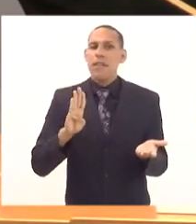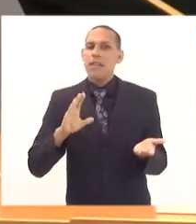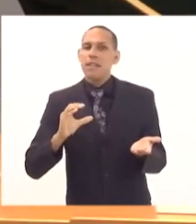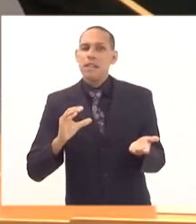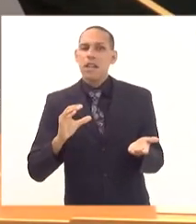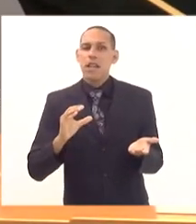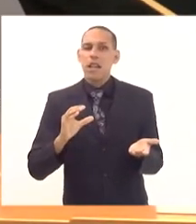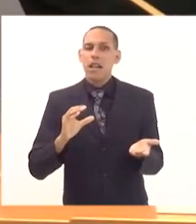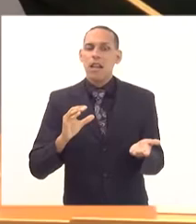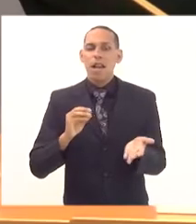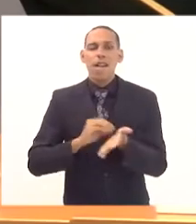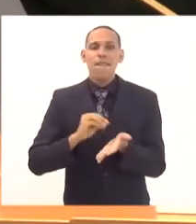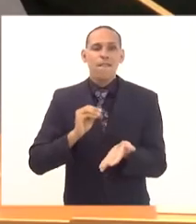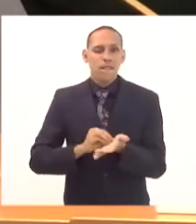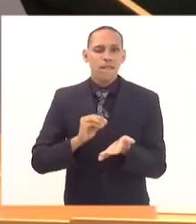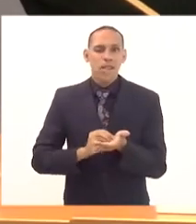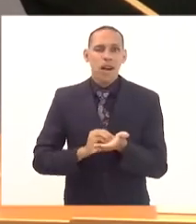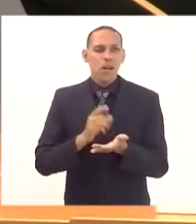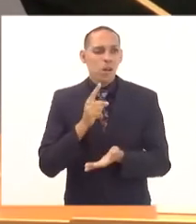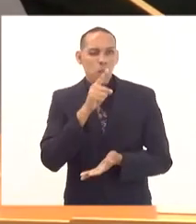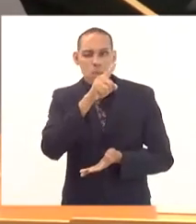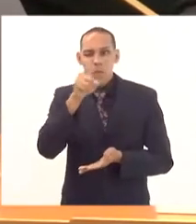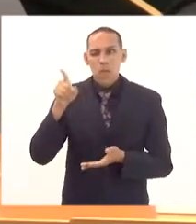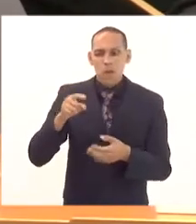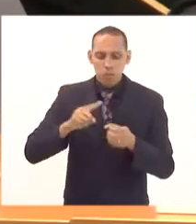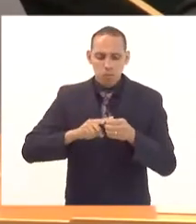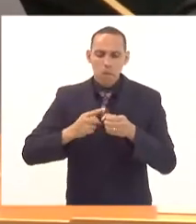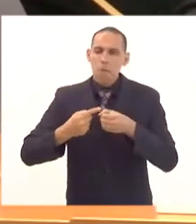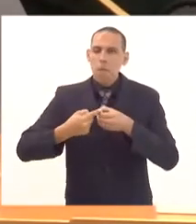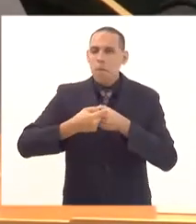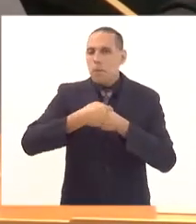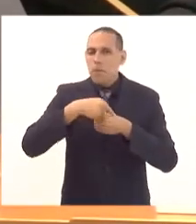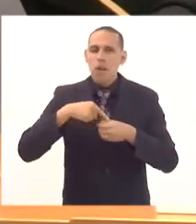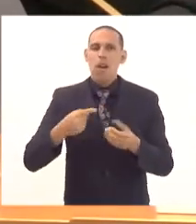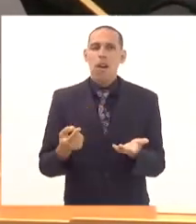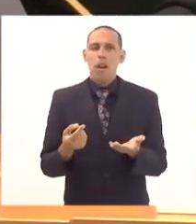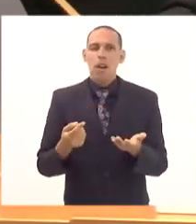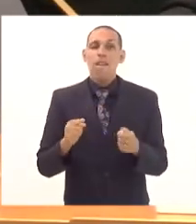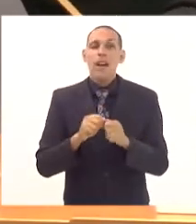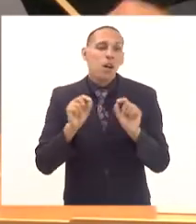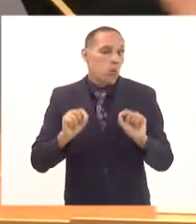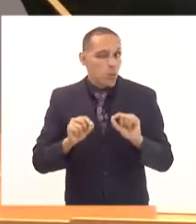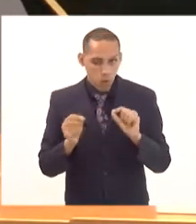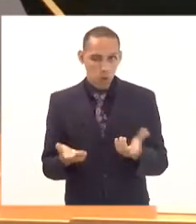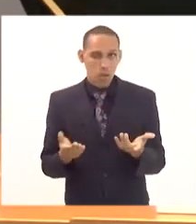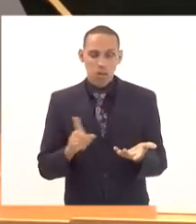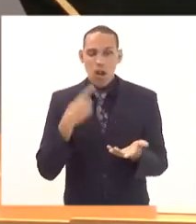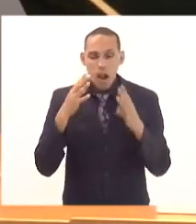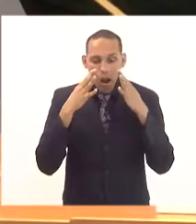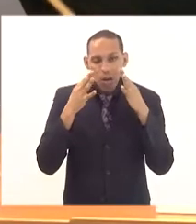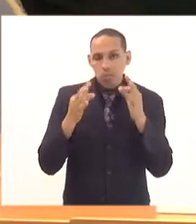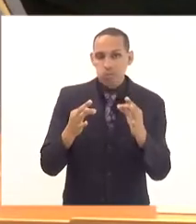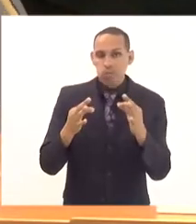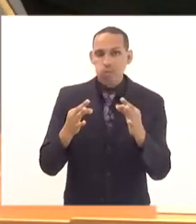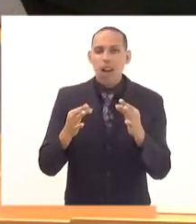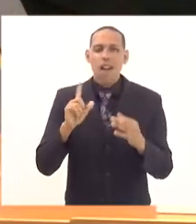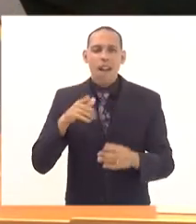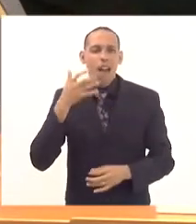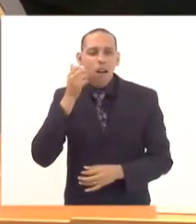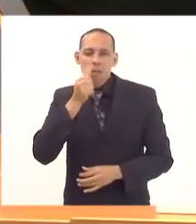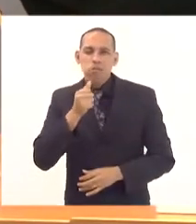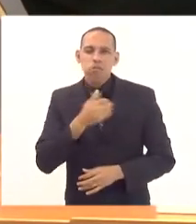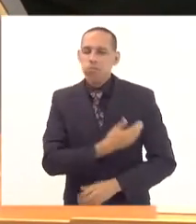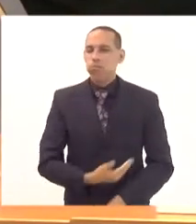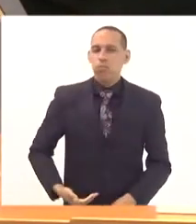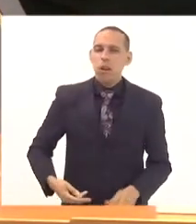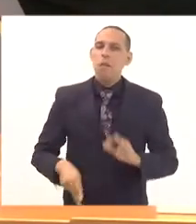cobrir a ausência das emissoras no interior do nosso Estado por exemplo nós estamos atentas ao patrimônio público de